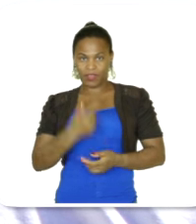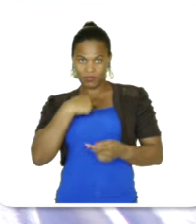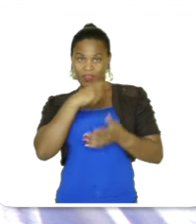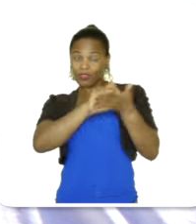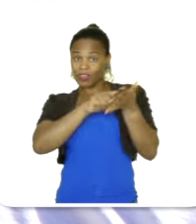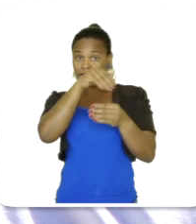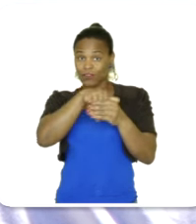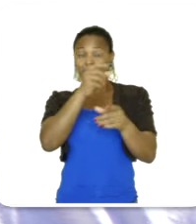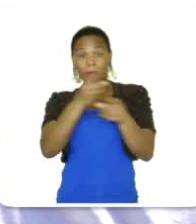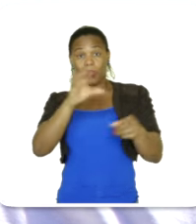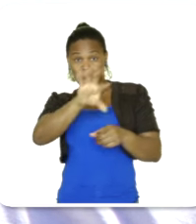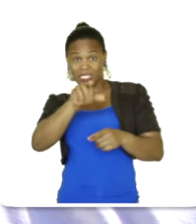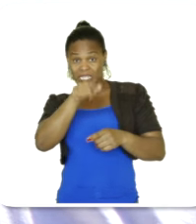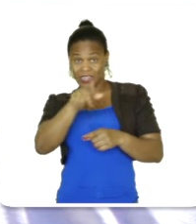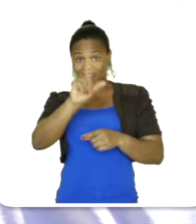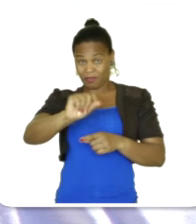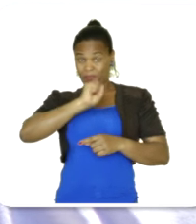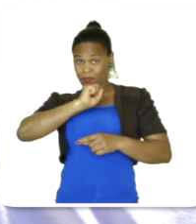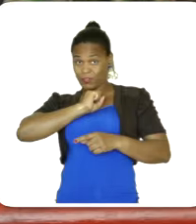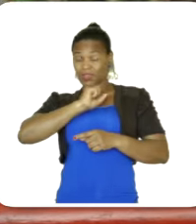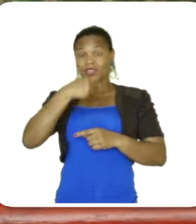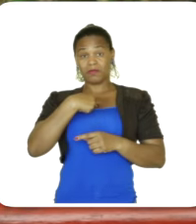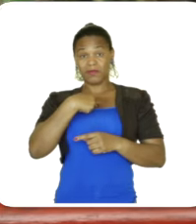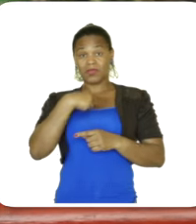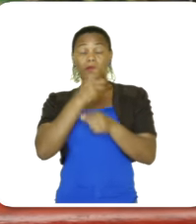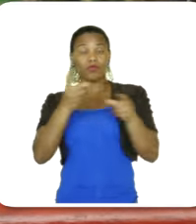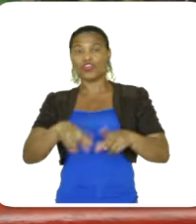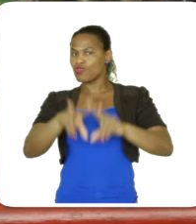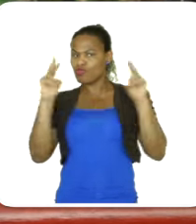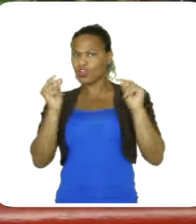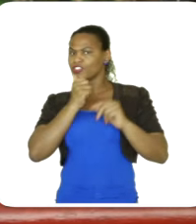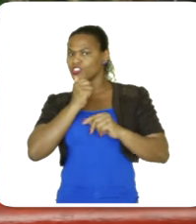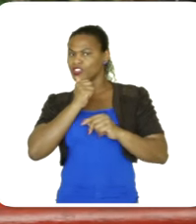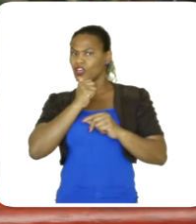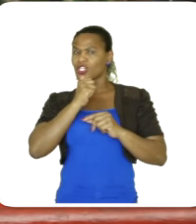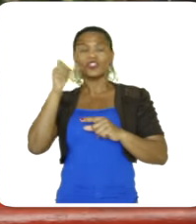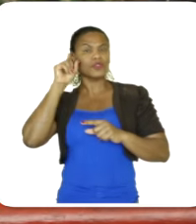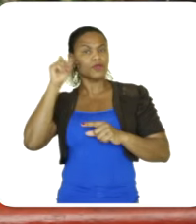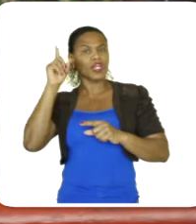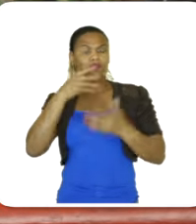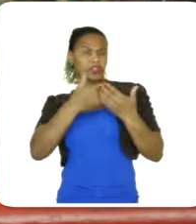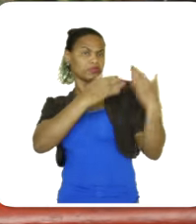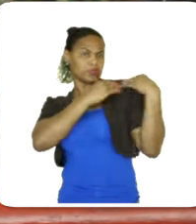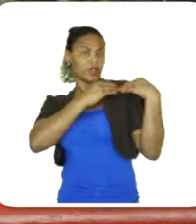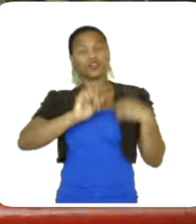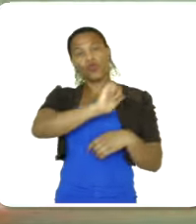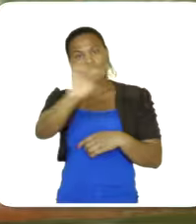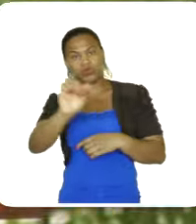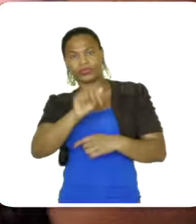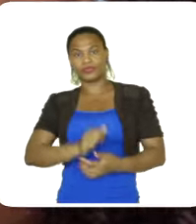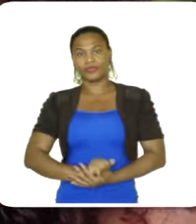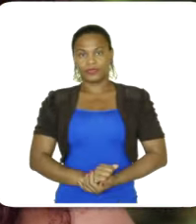A mim está a votar para aquele país ali também e de meu. E mim, porque nunca te deixa decisões importantes na mão de